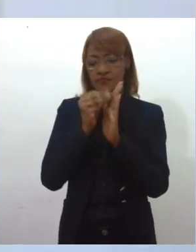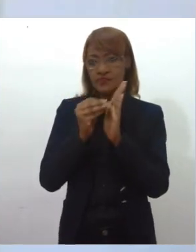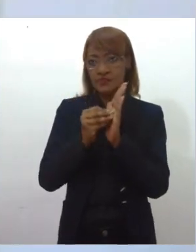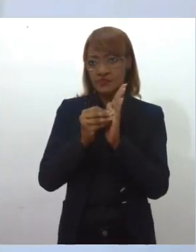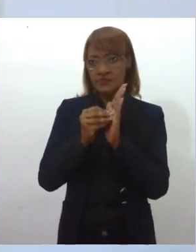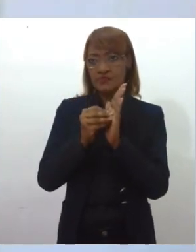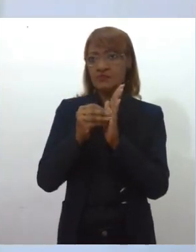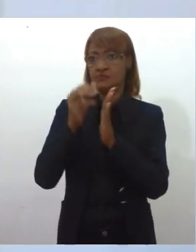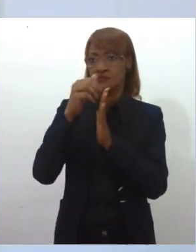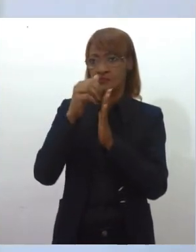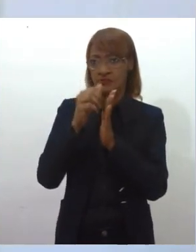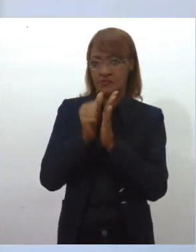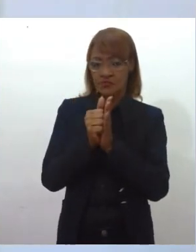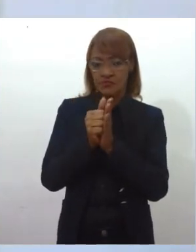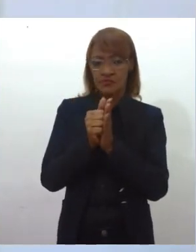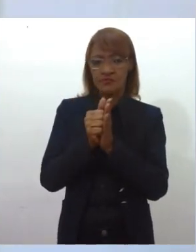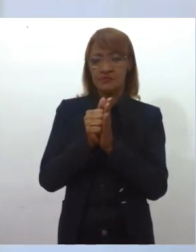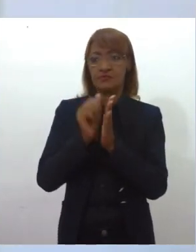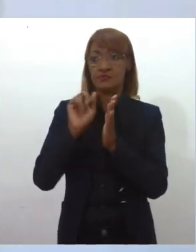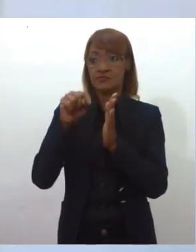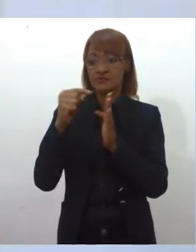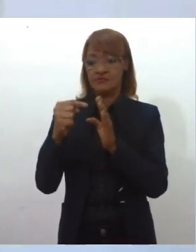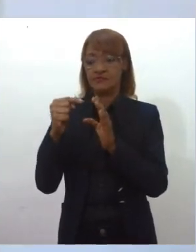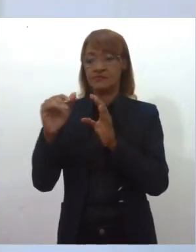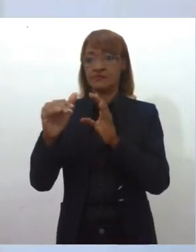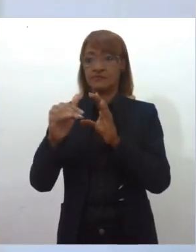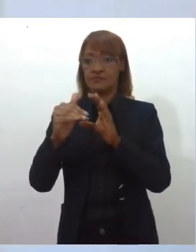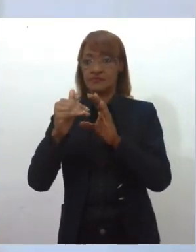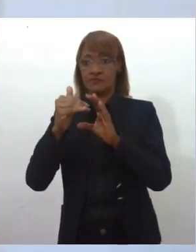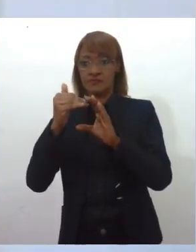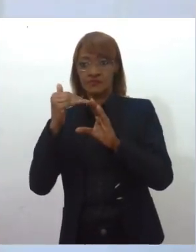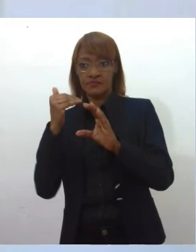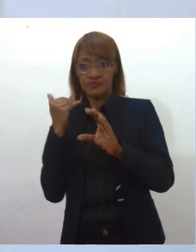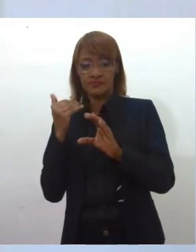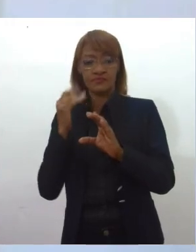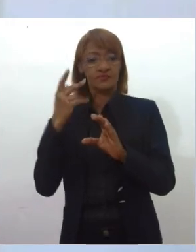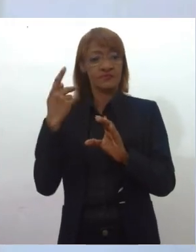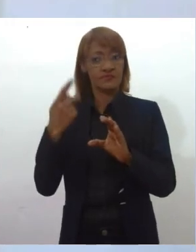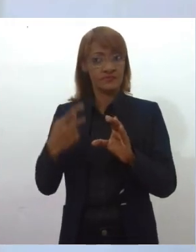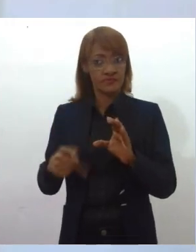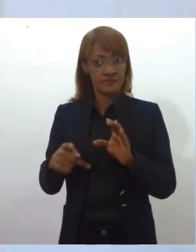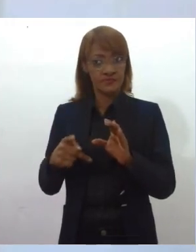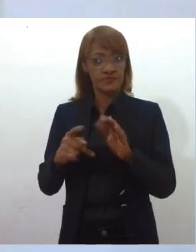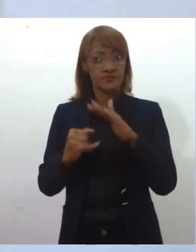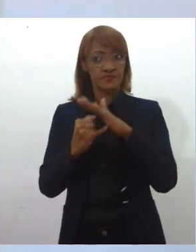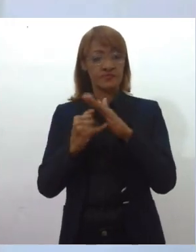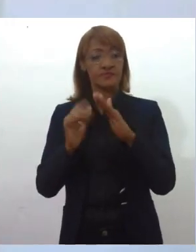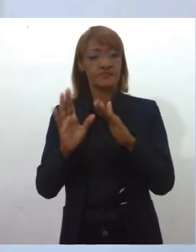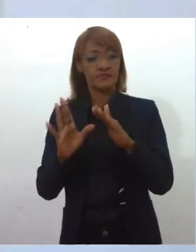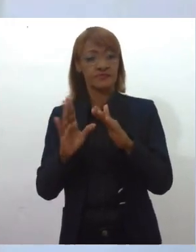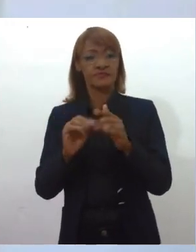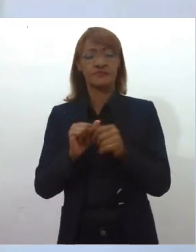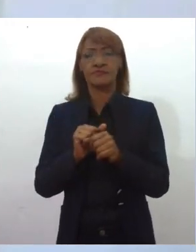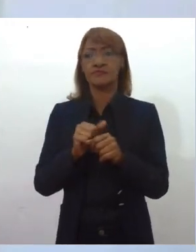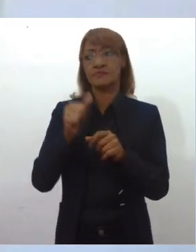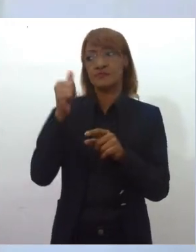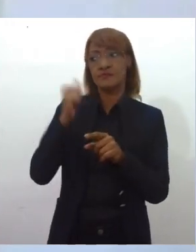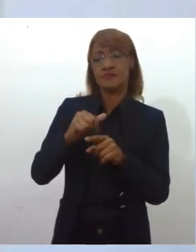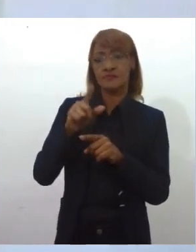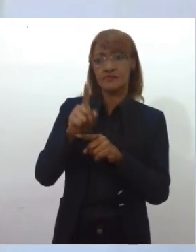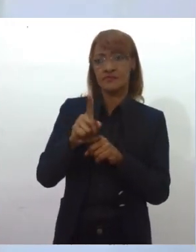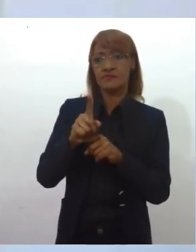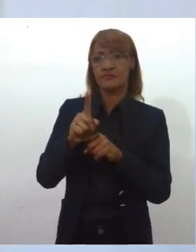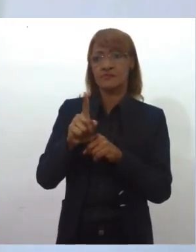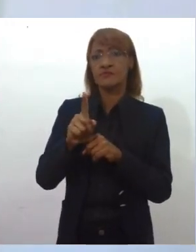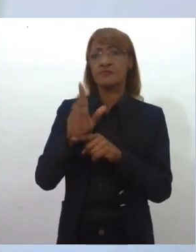e enviar, após preenchimento, enviar para aqui, para a FAPTEC. Um detalhe para o bolsista da área de